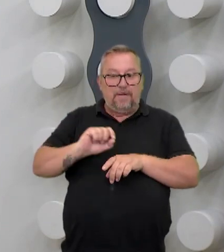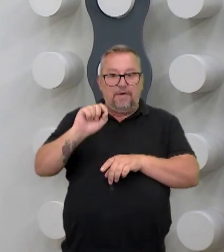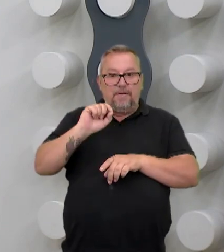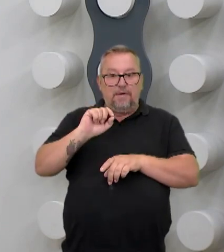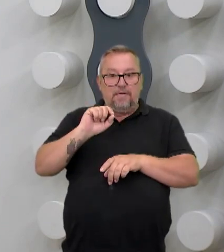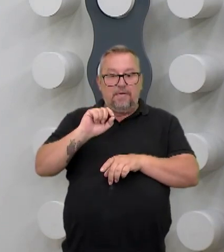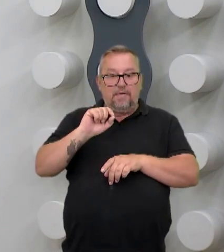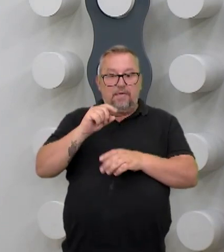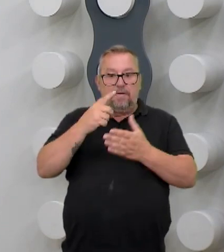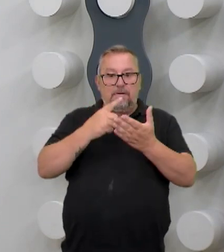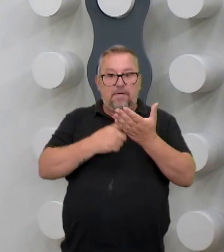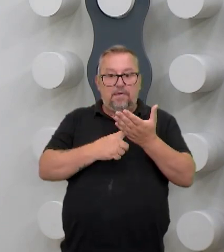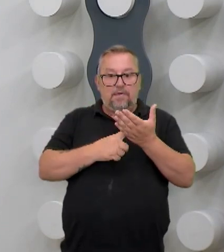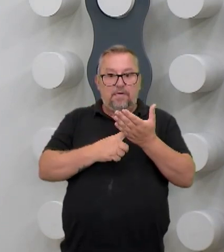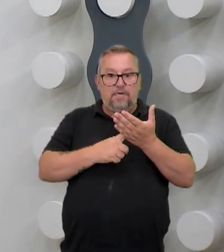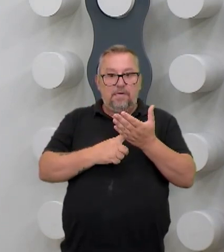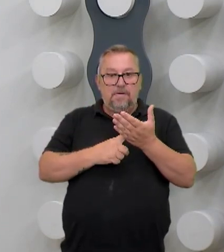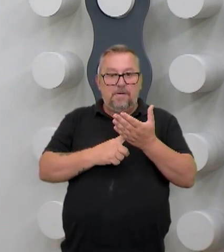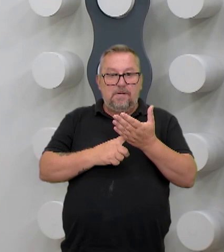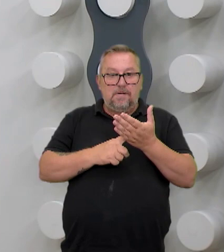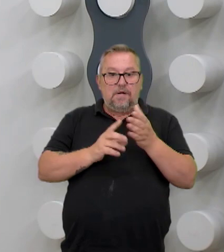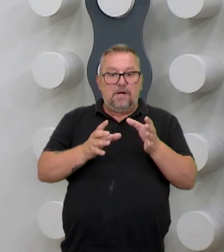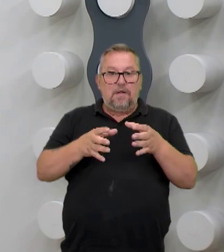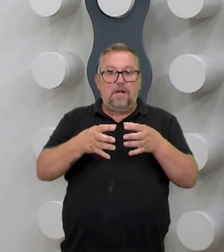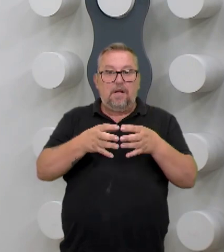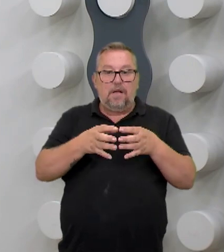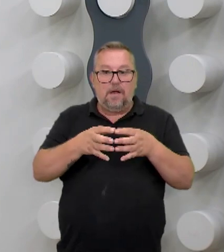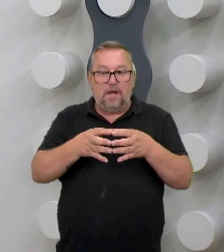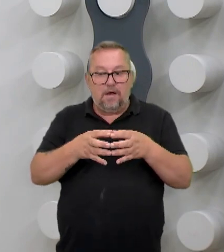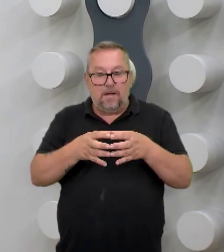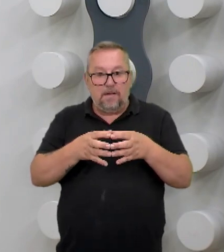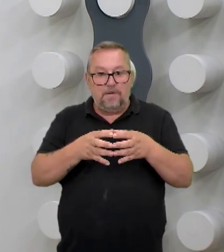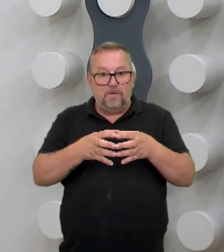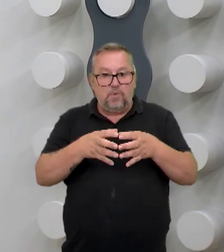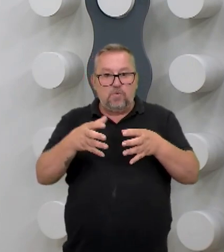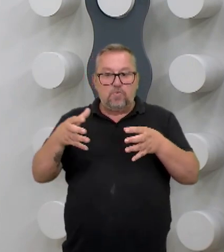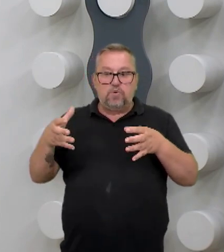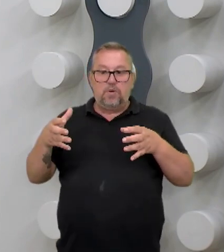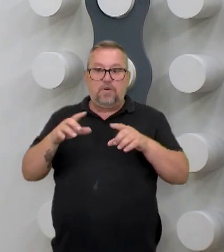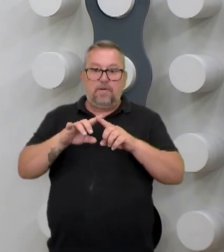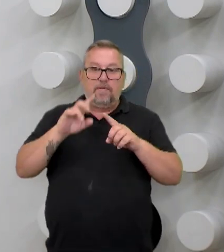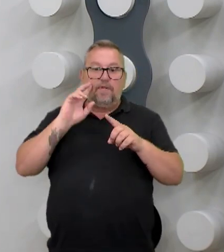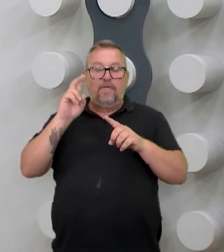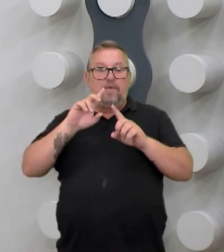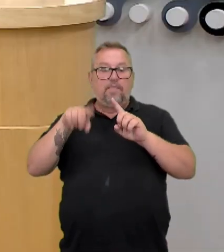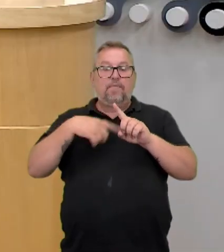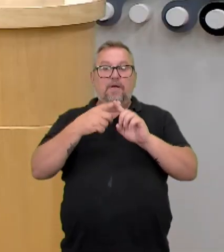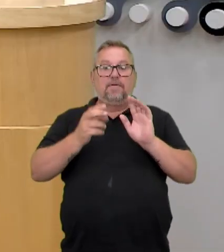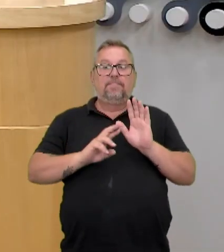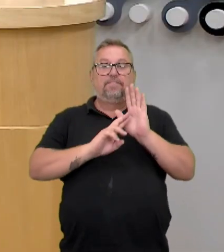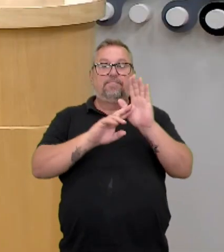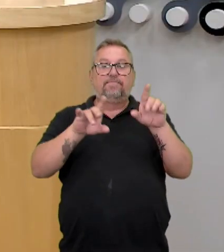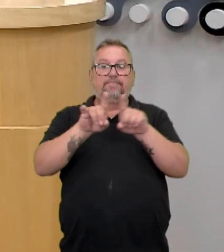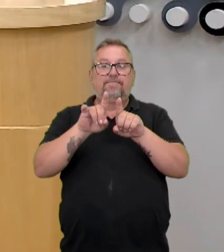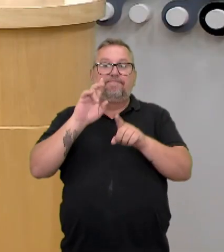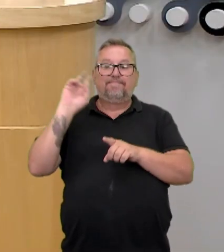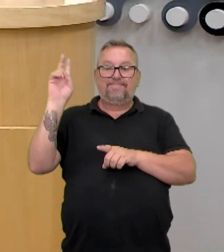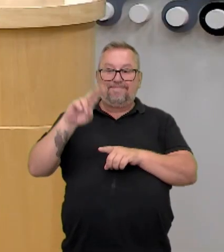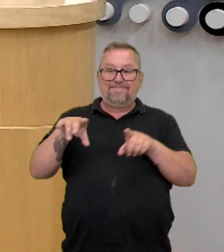o componente da Mara, que é grupos que eram desprestigiados, hoje se vê mais representados e se vê